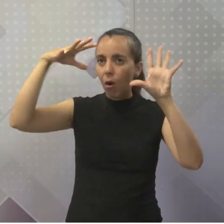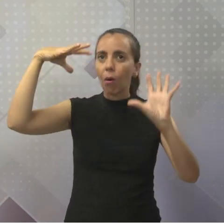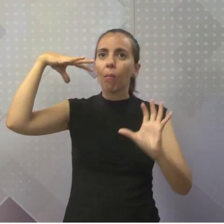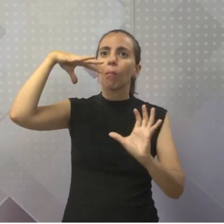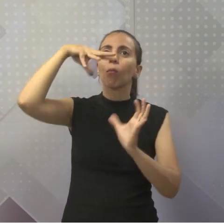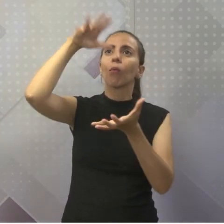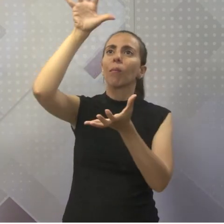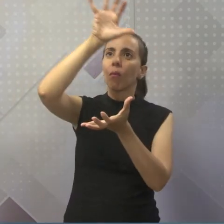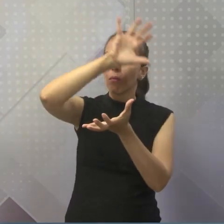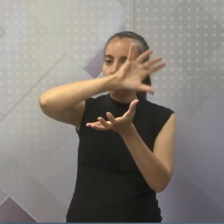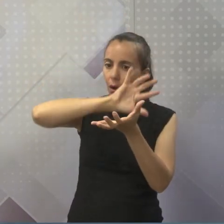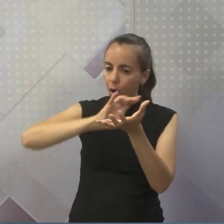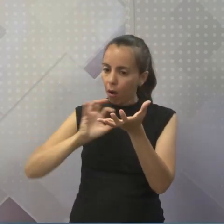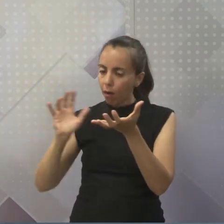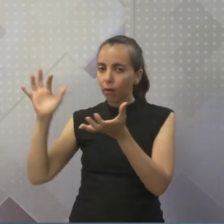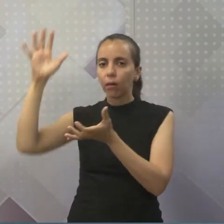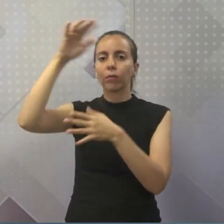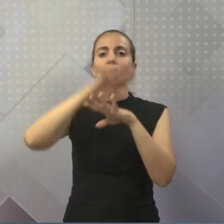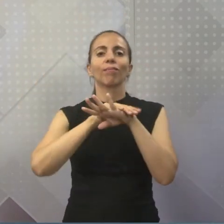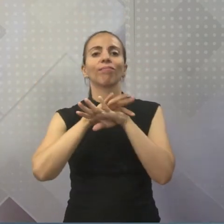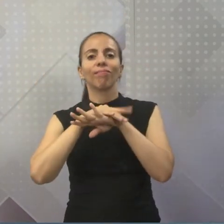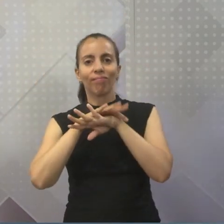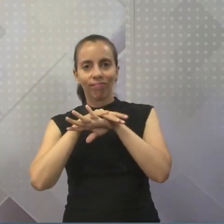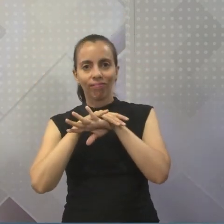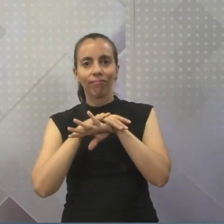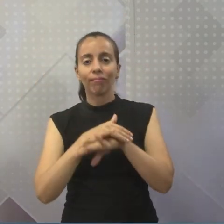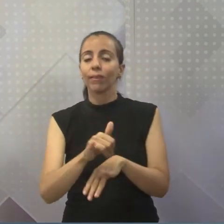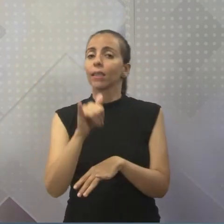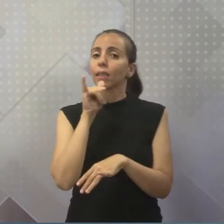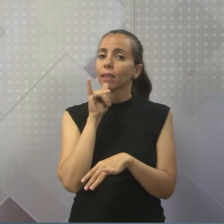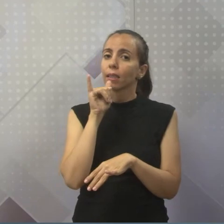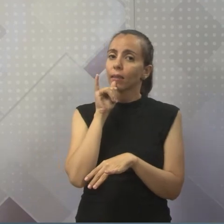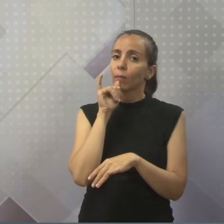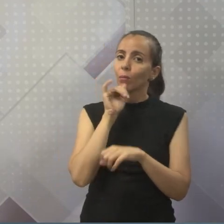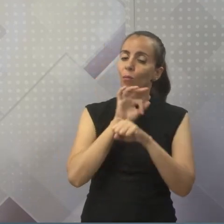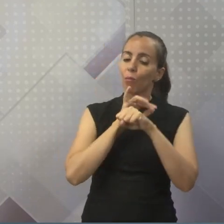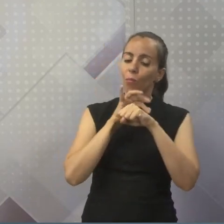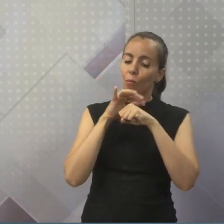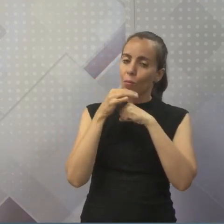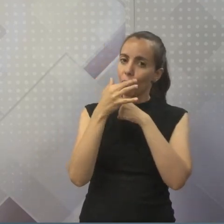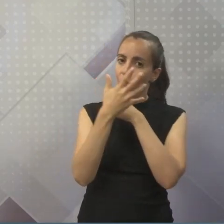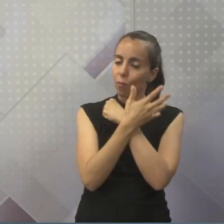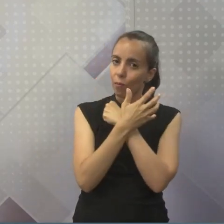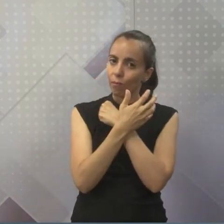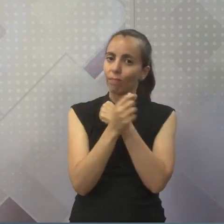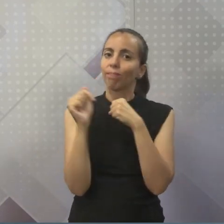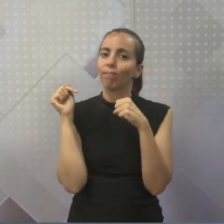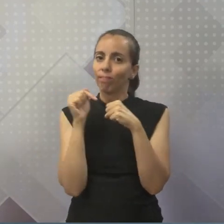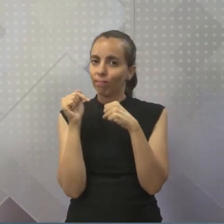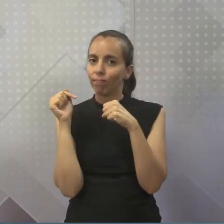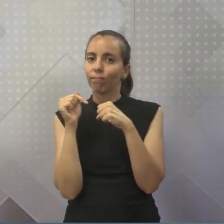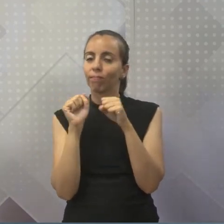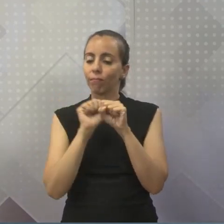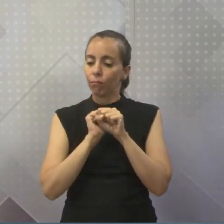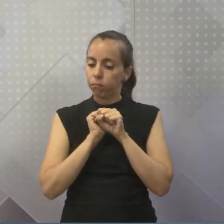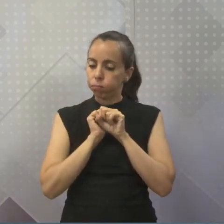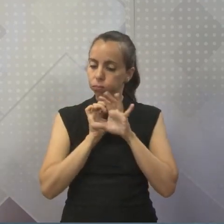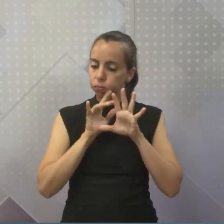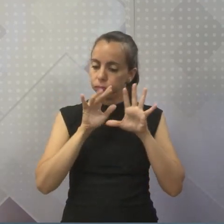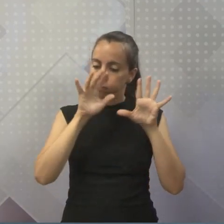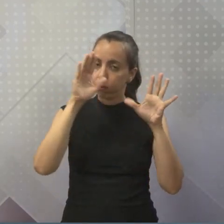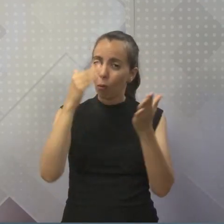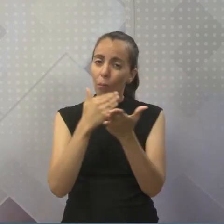outros continentes. Por exemplo, a pandemia do Covid-19, que apareceu